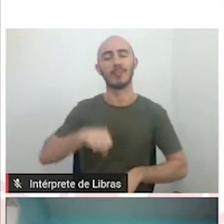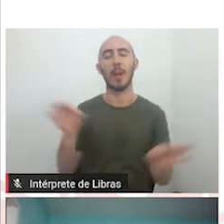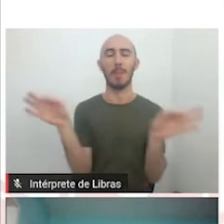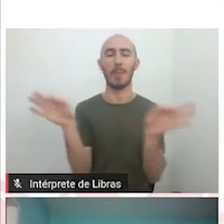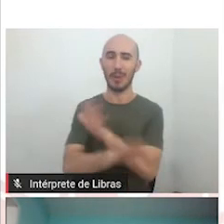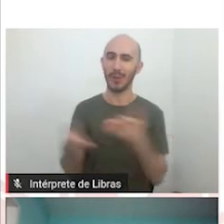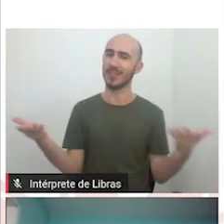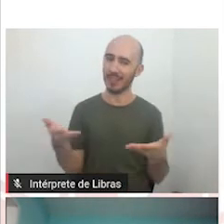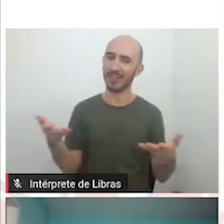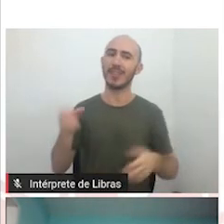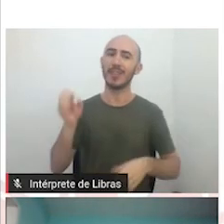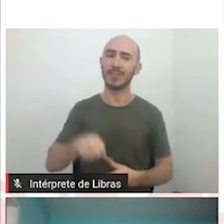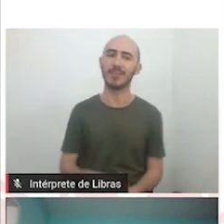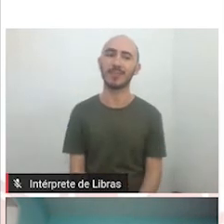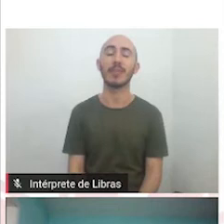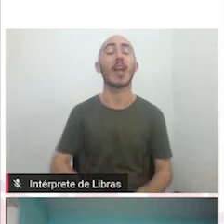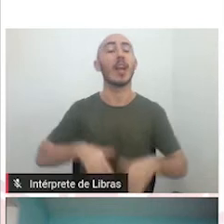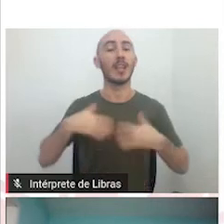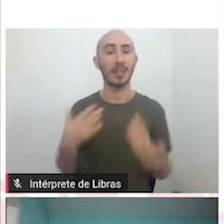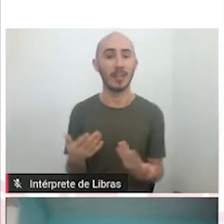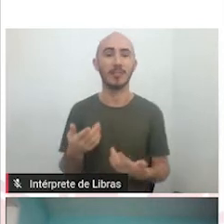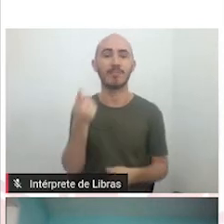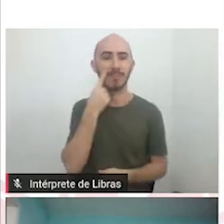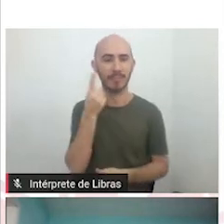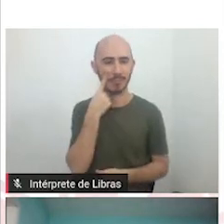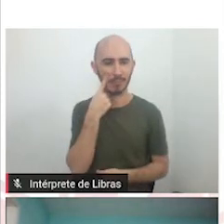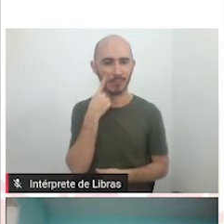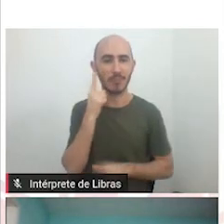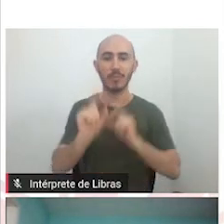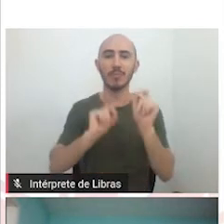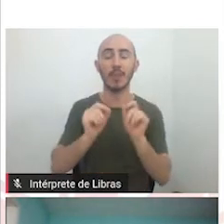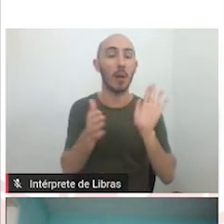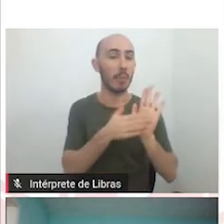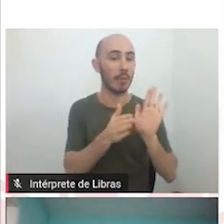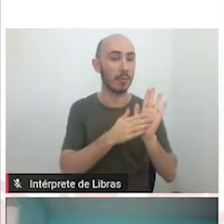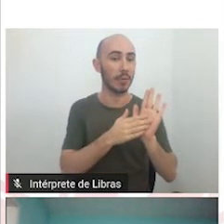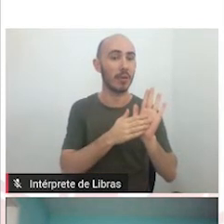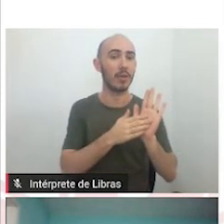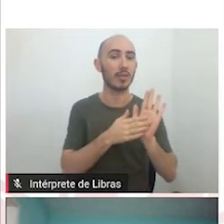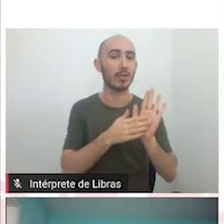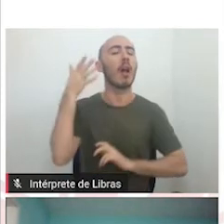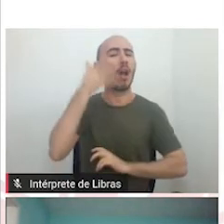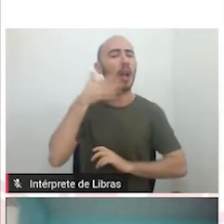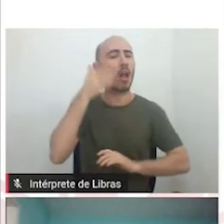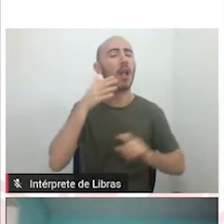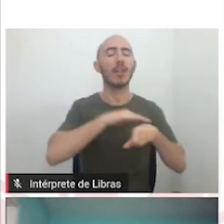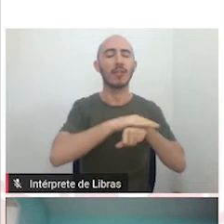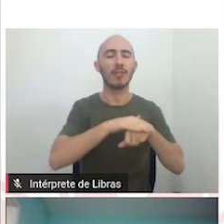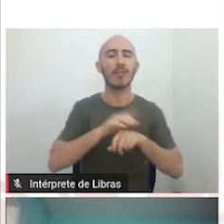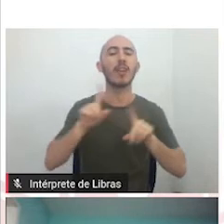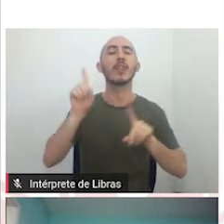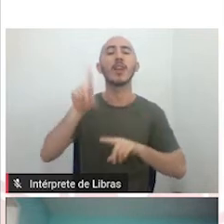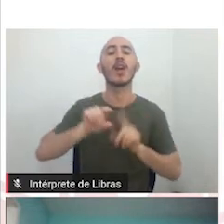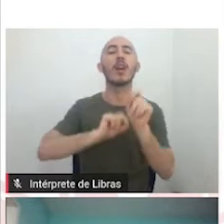agora. Então, pronto. Vamos ver. A proposta da nossa conversa aqui é realmente ver